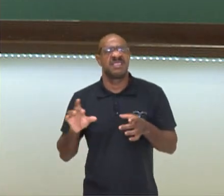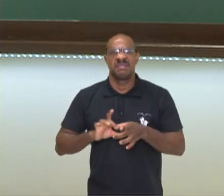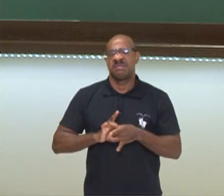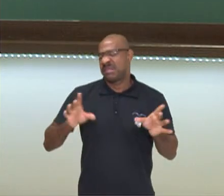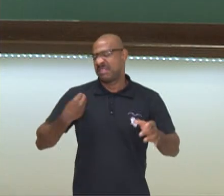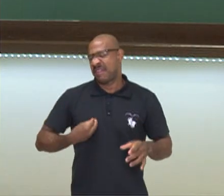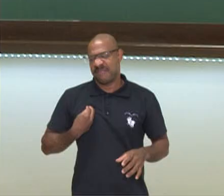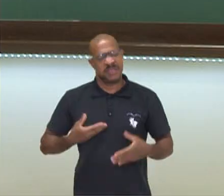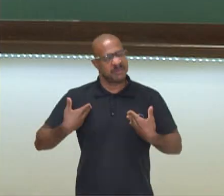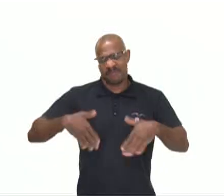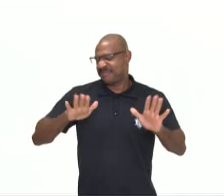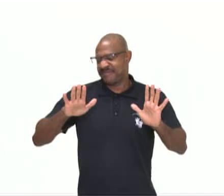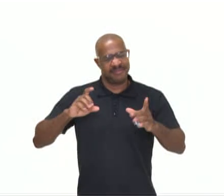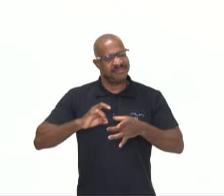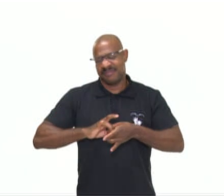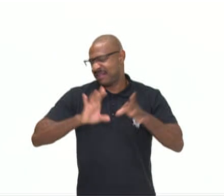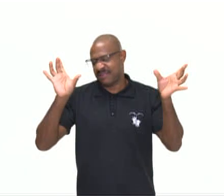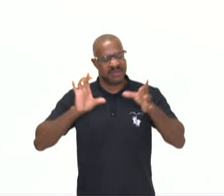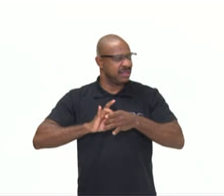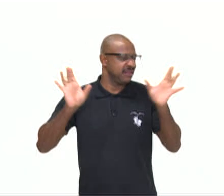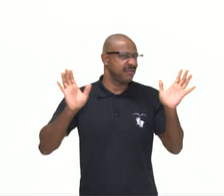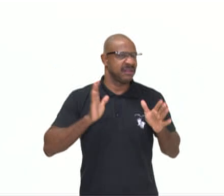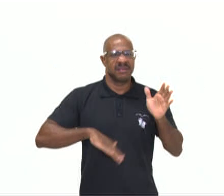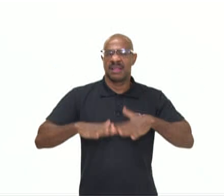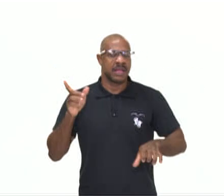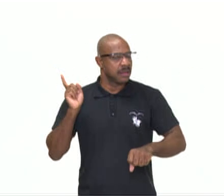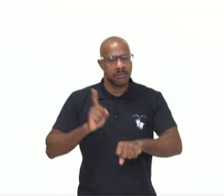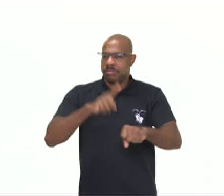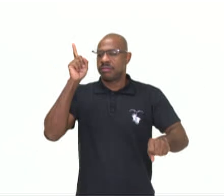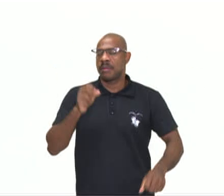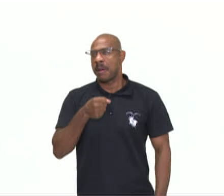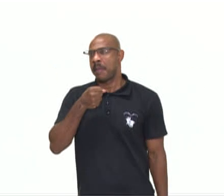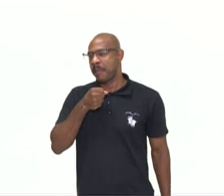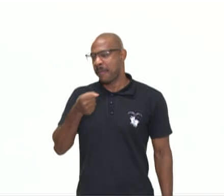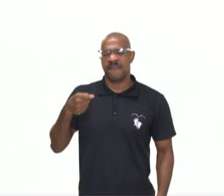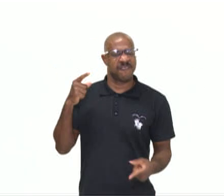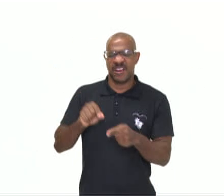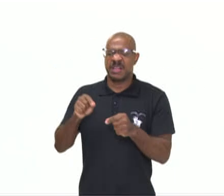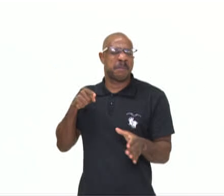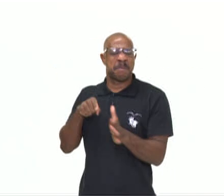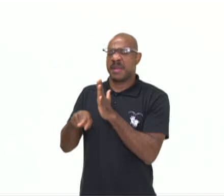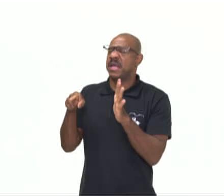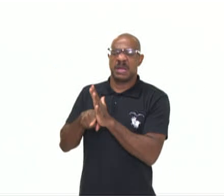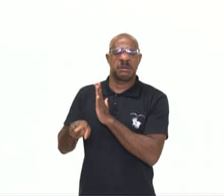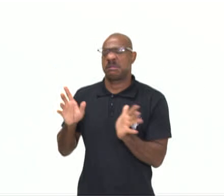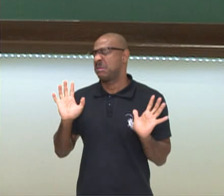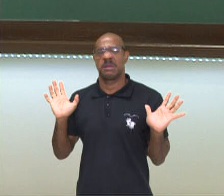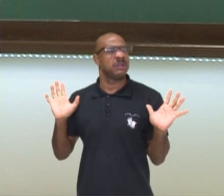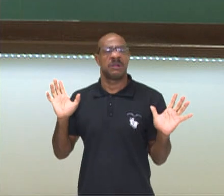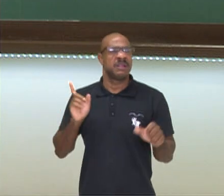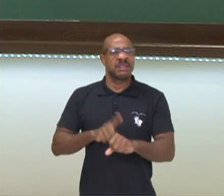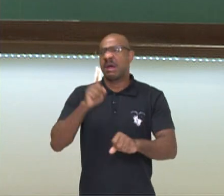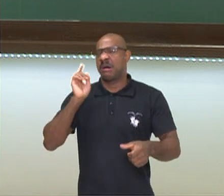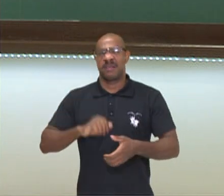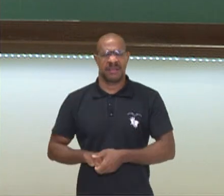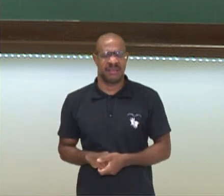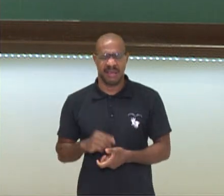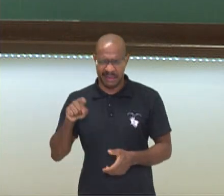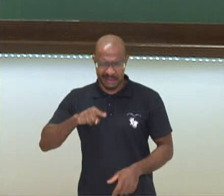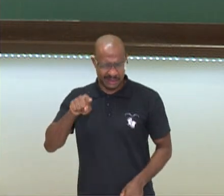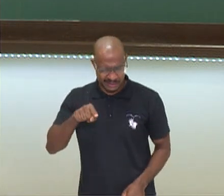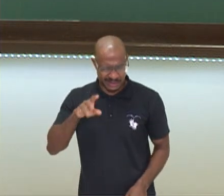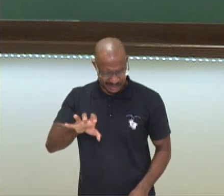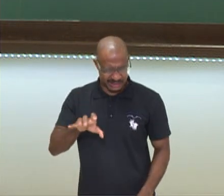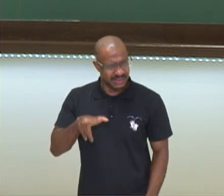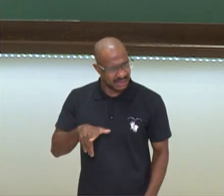eu e na hora do nada pa é só fazer umas perguntinhas a entrevistado Hum será